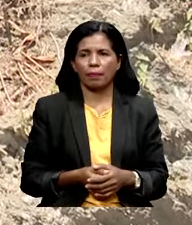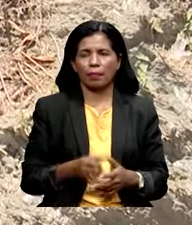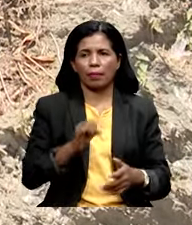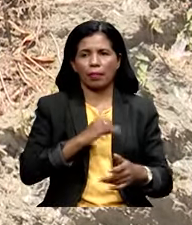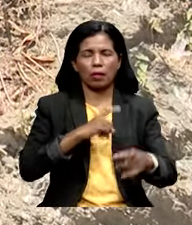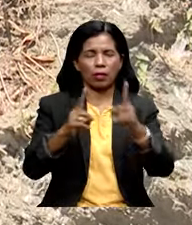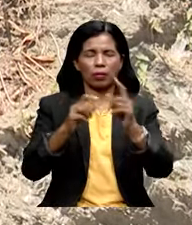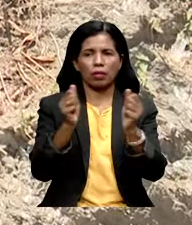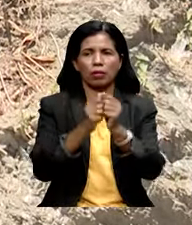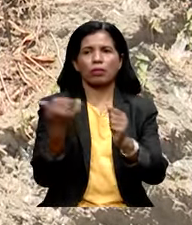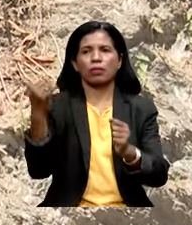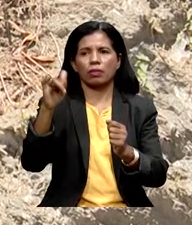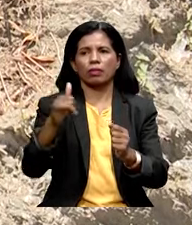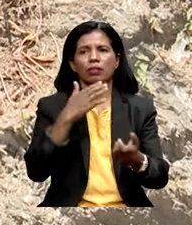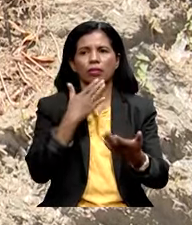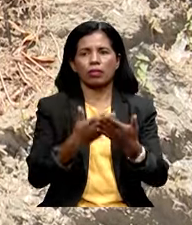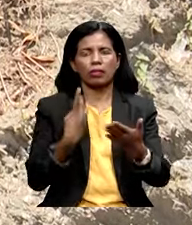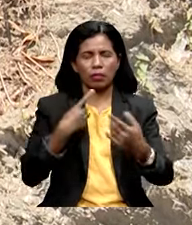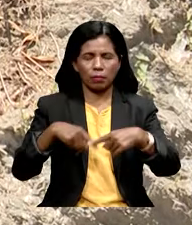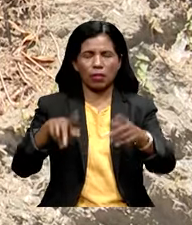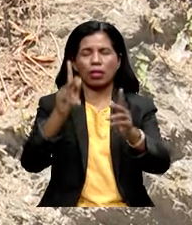qual é o Sira, de acolhitava a Costa,